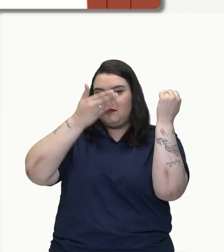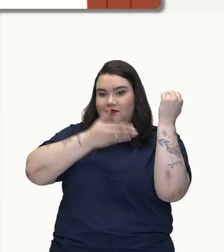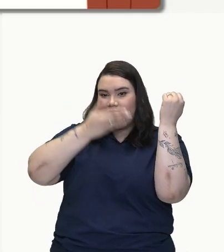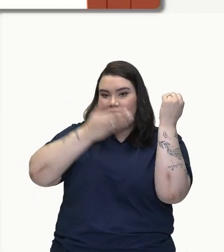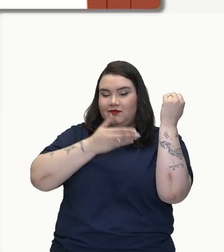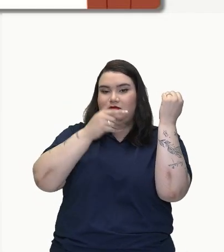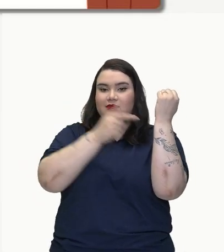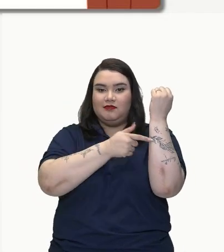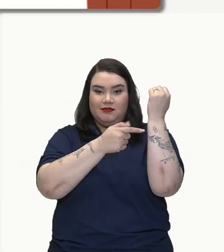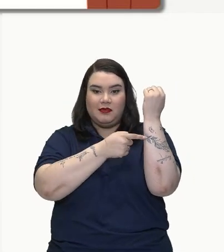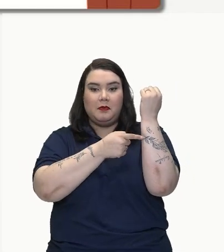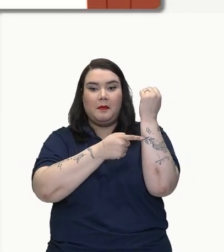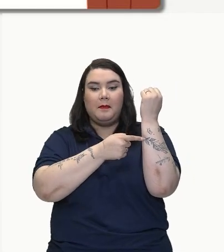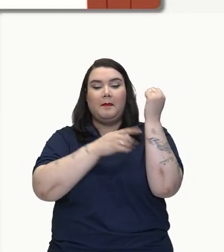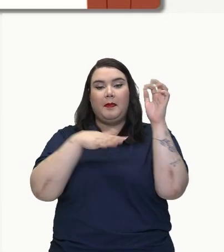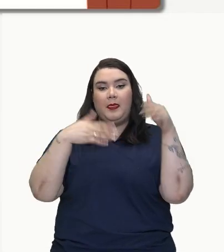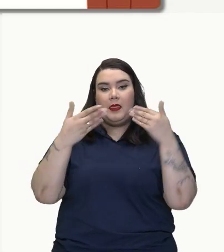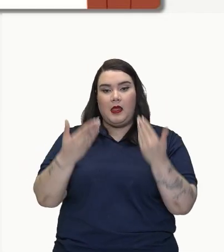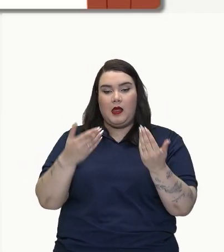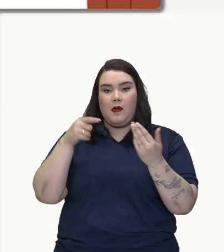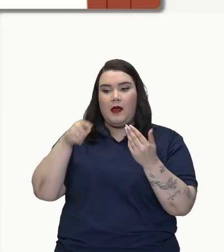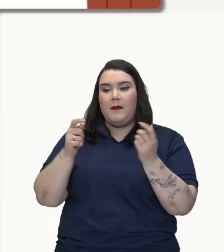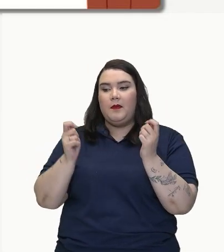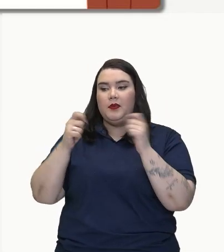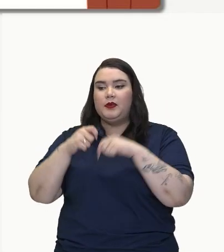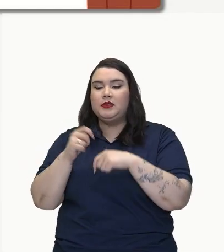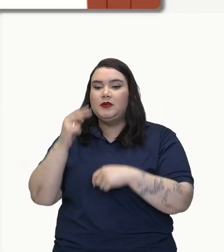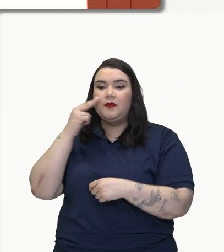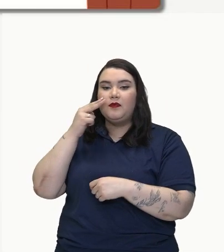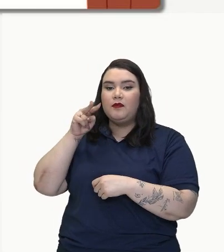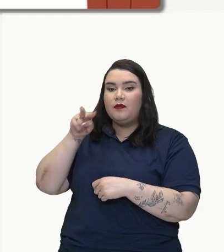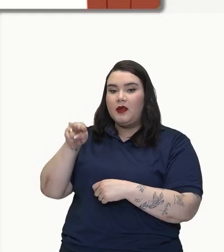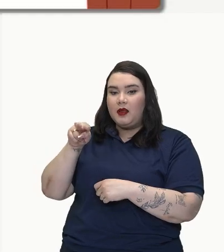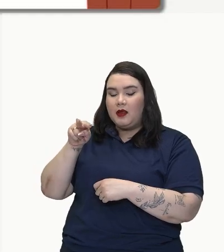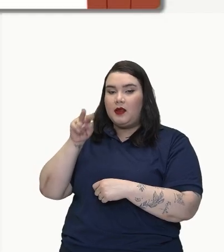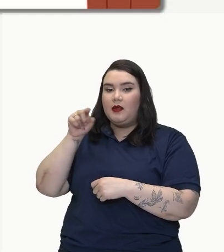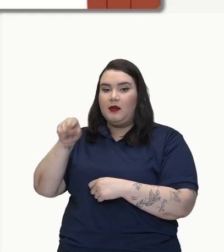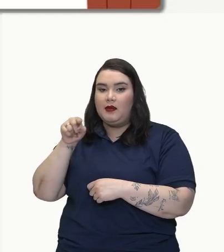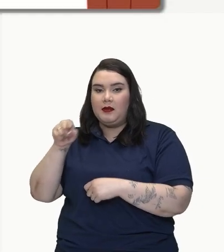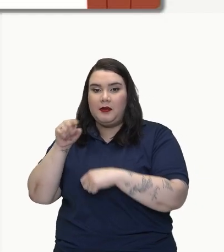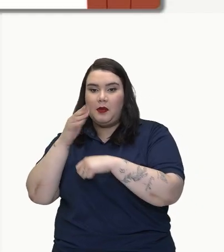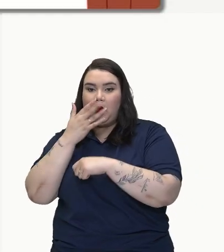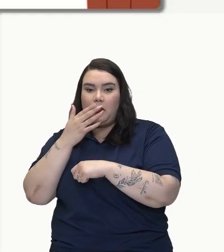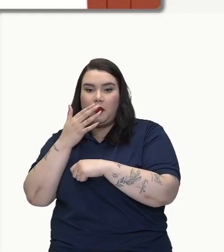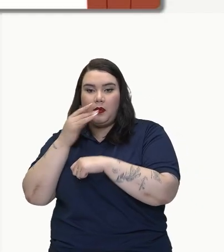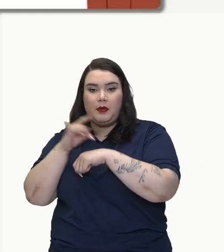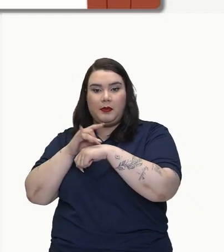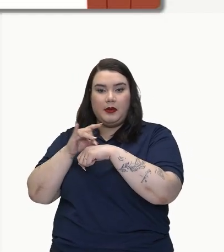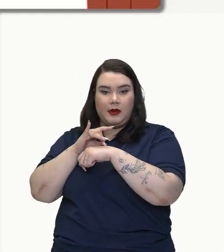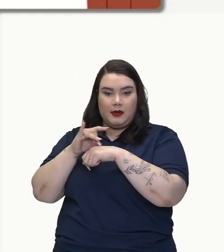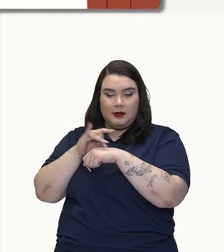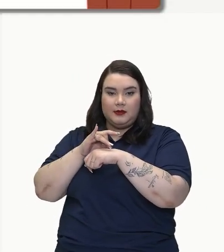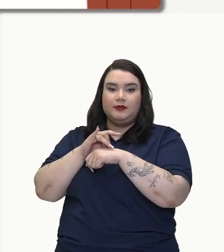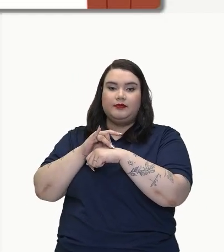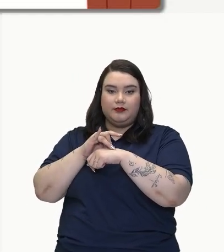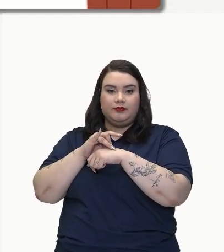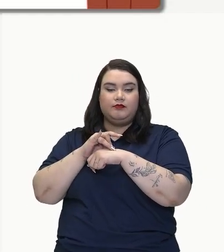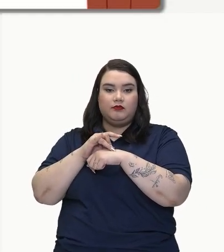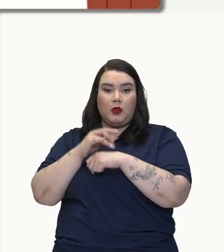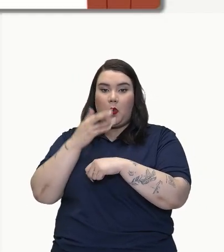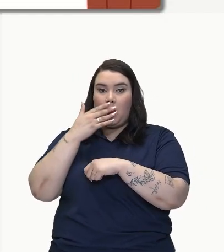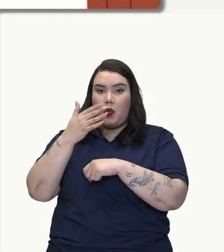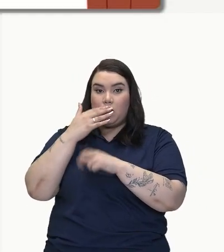Desse grande aqui, ó, predador que está procurando a sua presa. E essa aqui, ela, por ter a